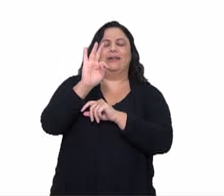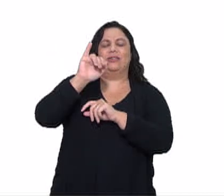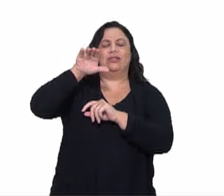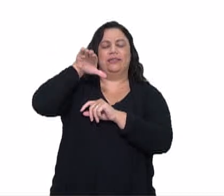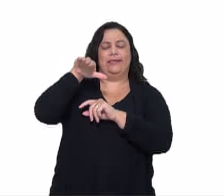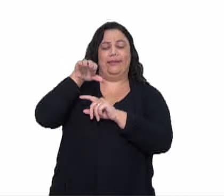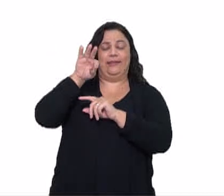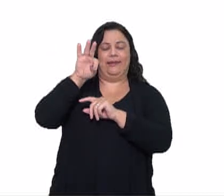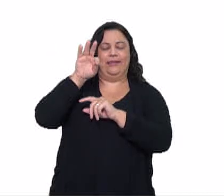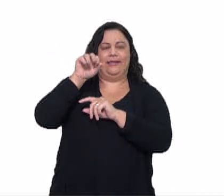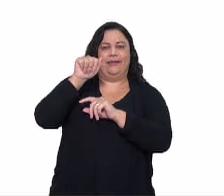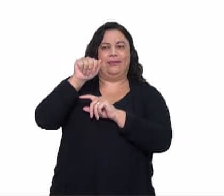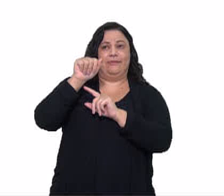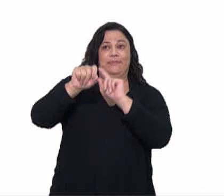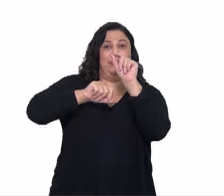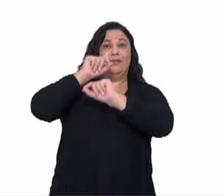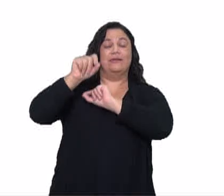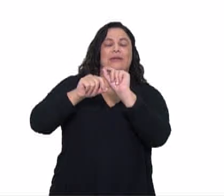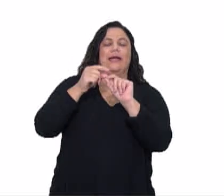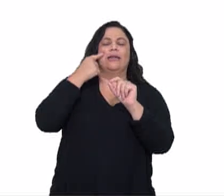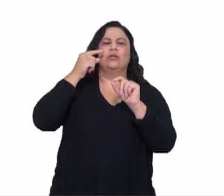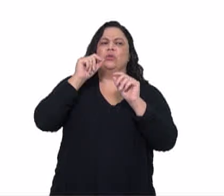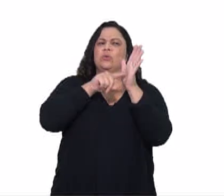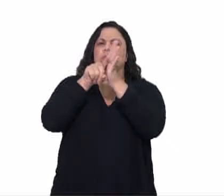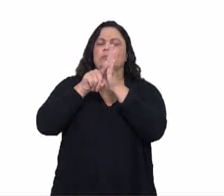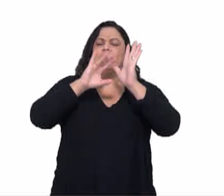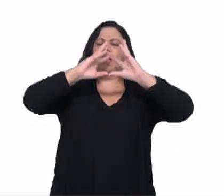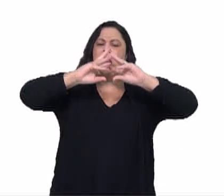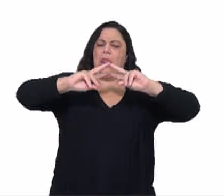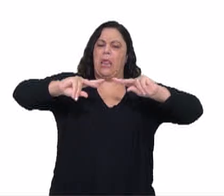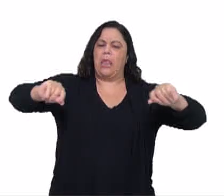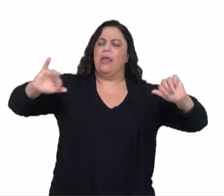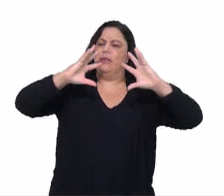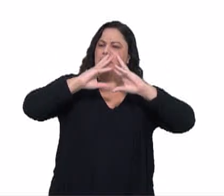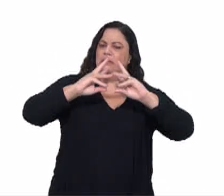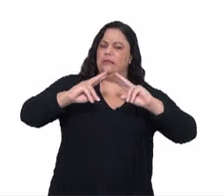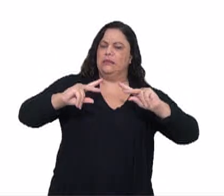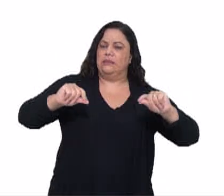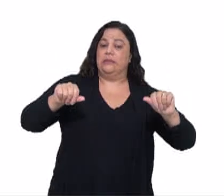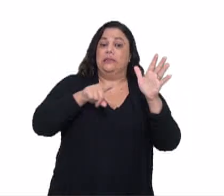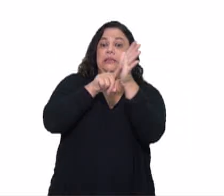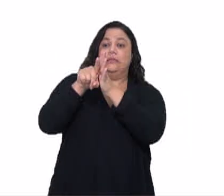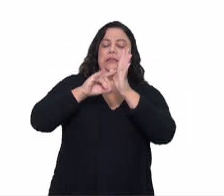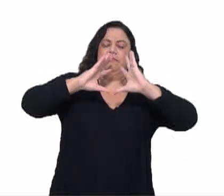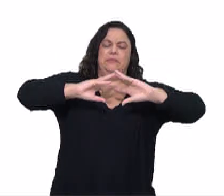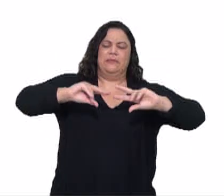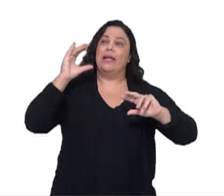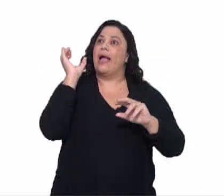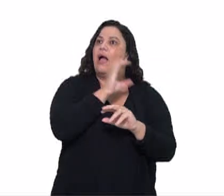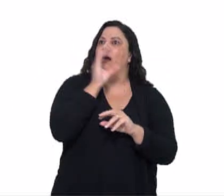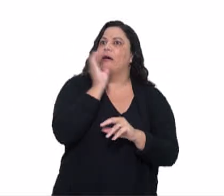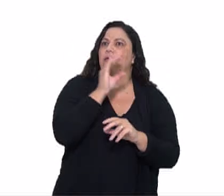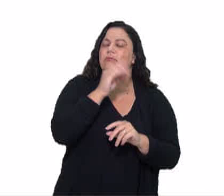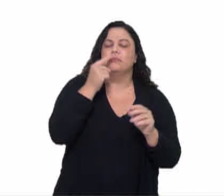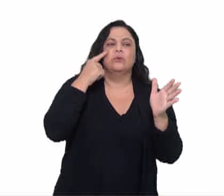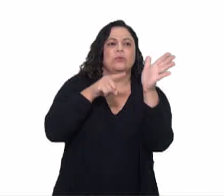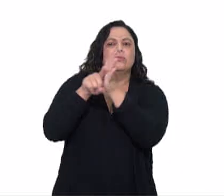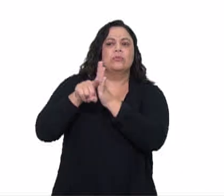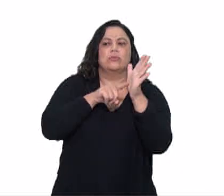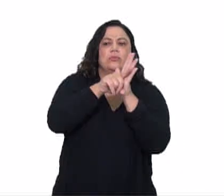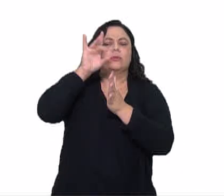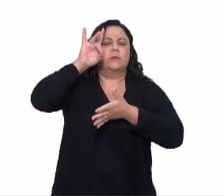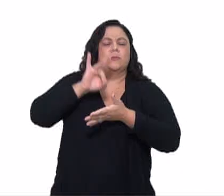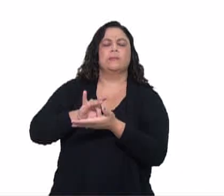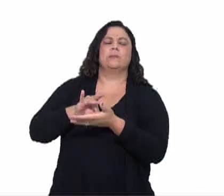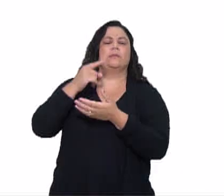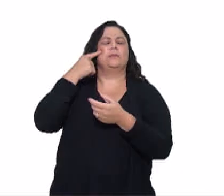que o derretimento está ocorrendo mais rápido do que os cientistas haviam previsto, cruzando um limiar crítico que deu início